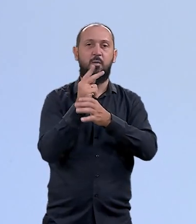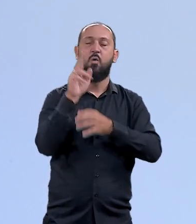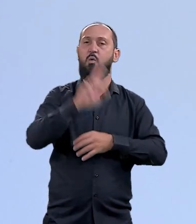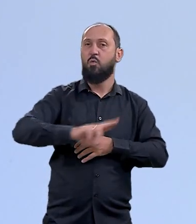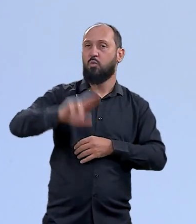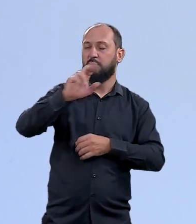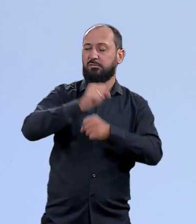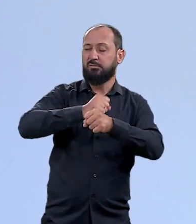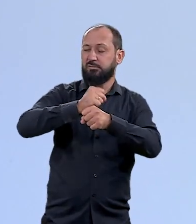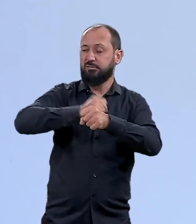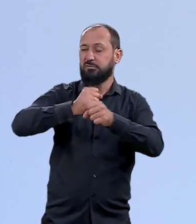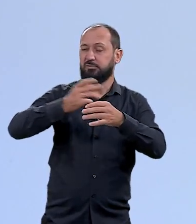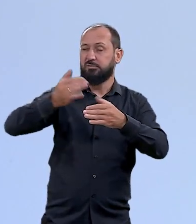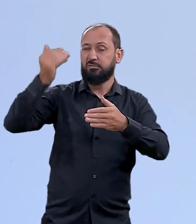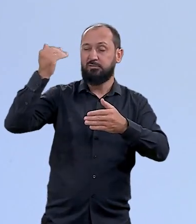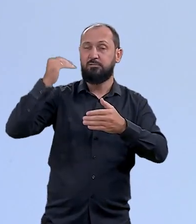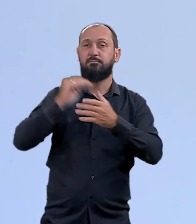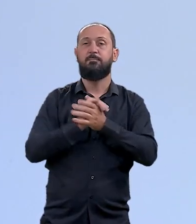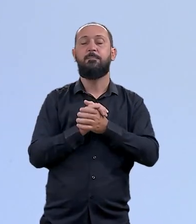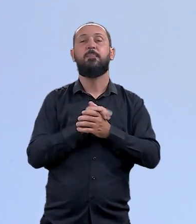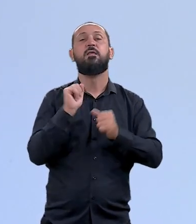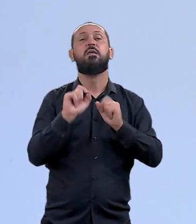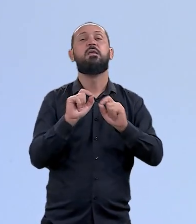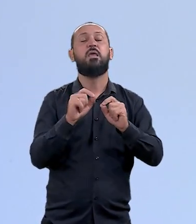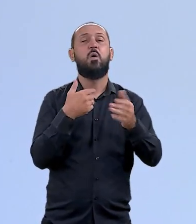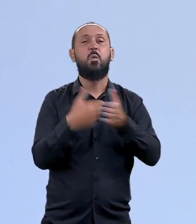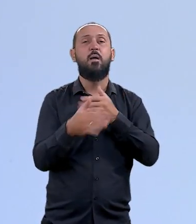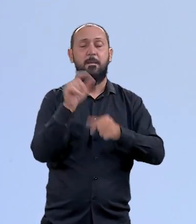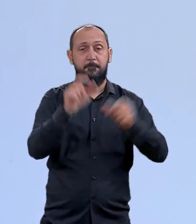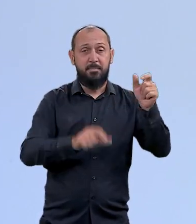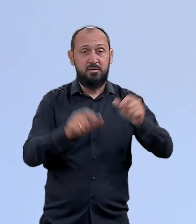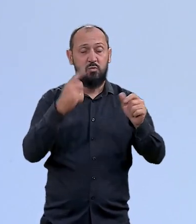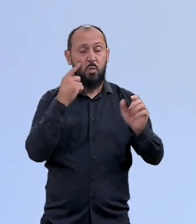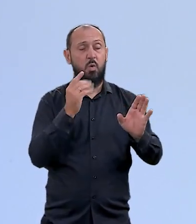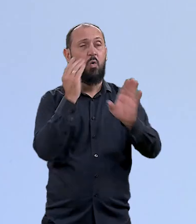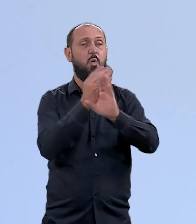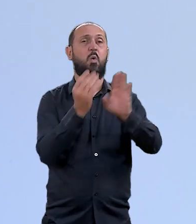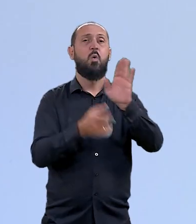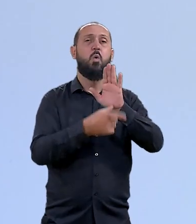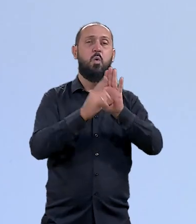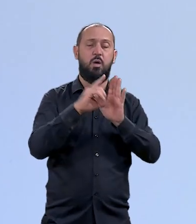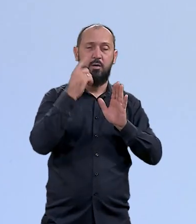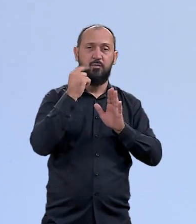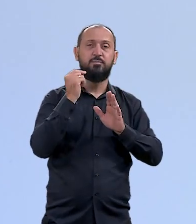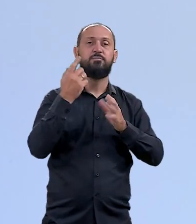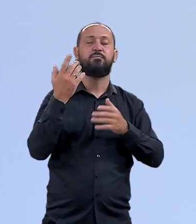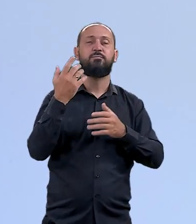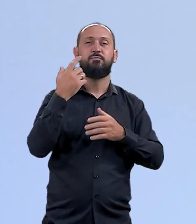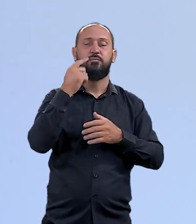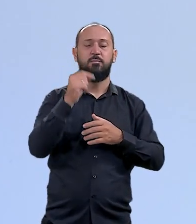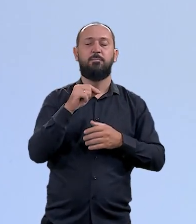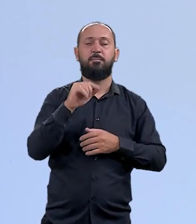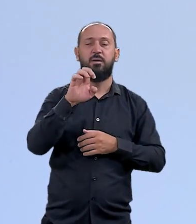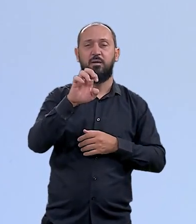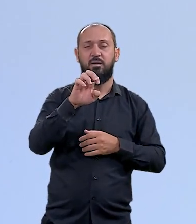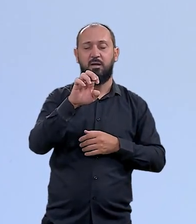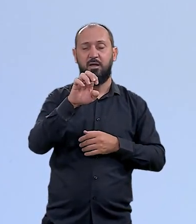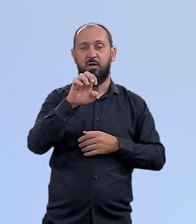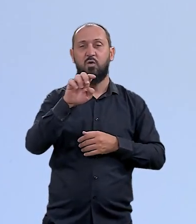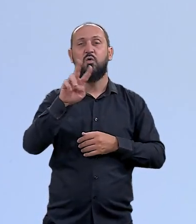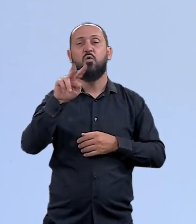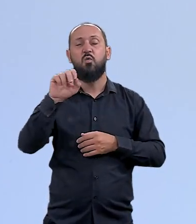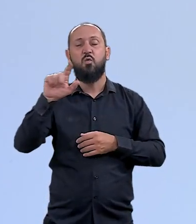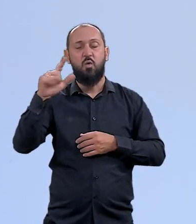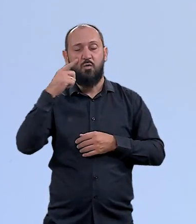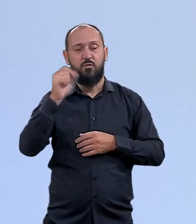são processadas nesse caso, então você tem que fazer a autenticação pelo GovBR ou pelo e-título.